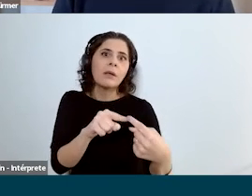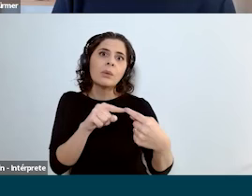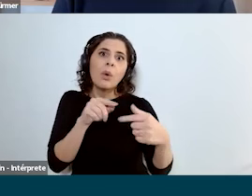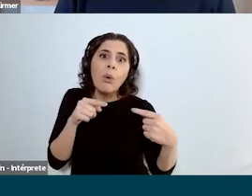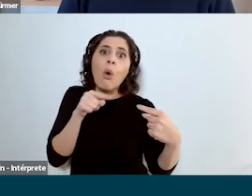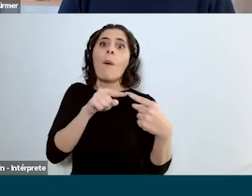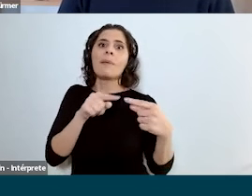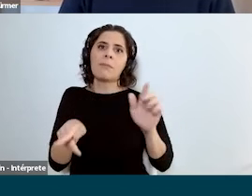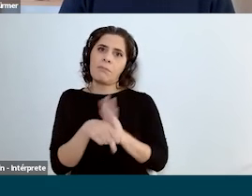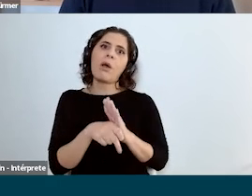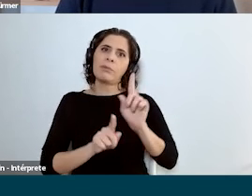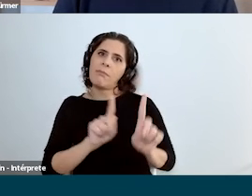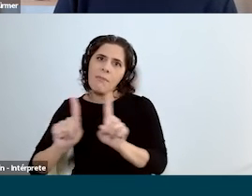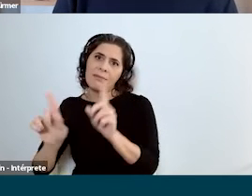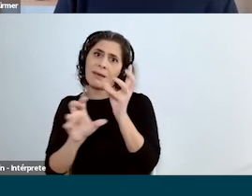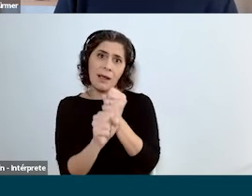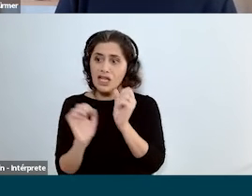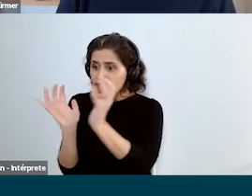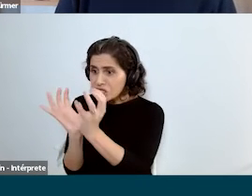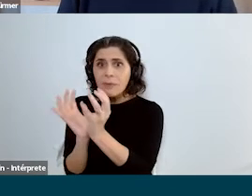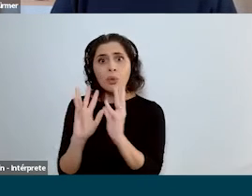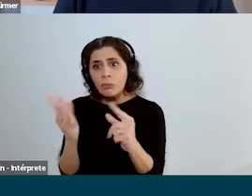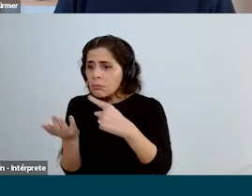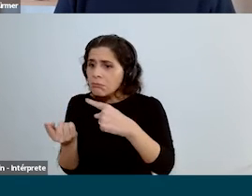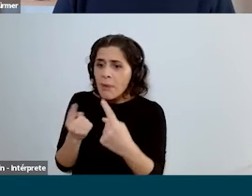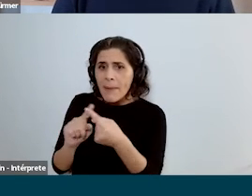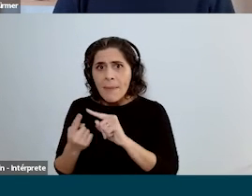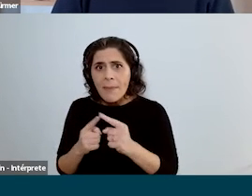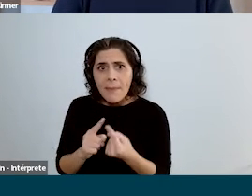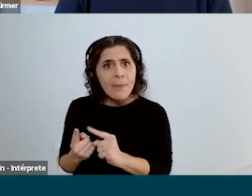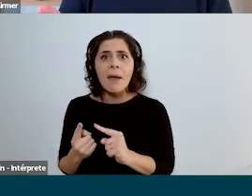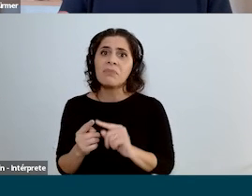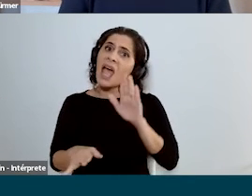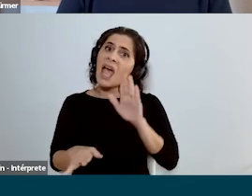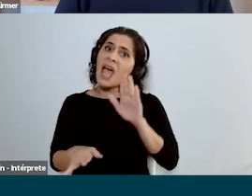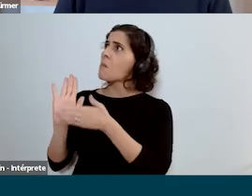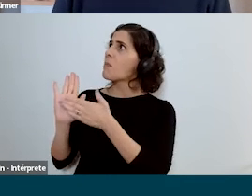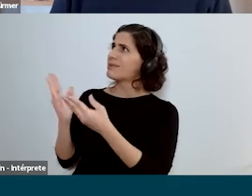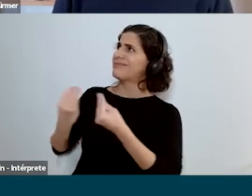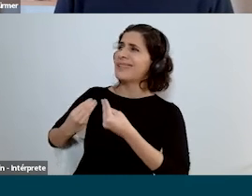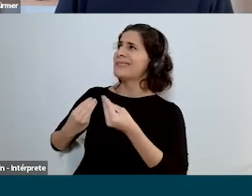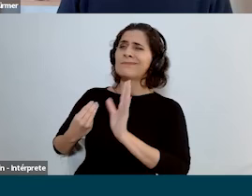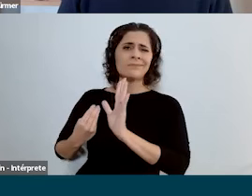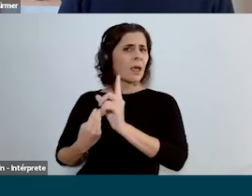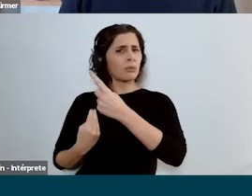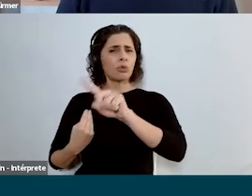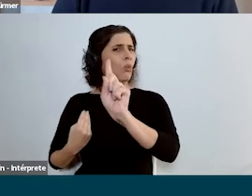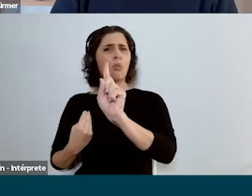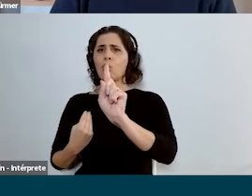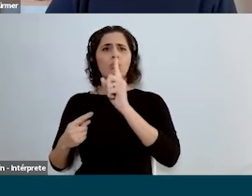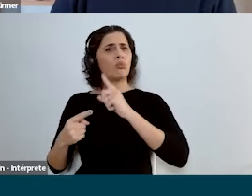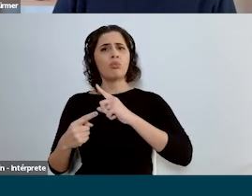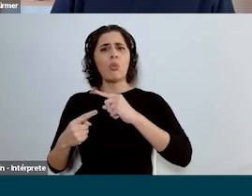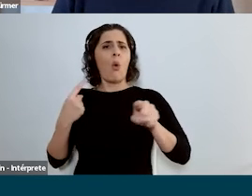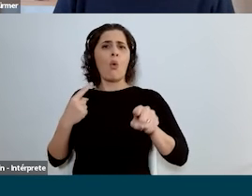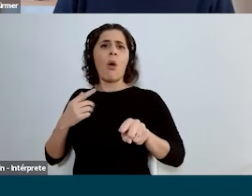ser muito claro com todo mundo. Aí fica mais fácil justificar e defender decisões e até dizer não para propostas e iniciativas que você recebe e